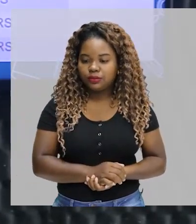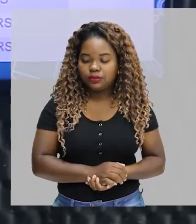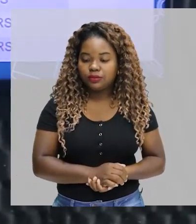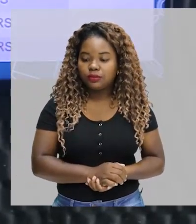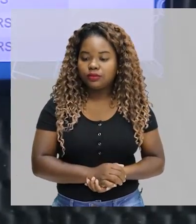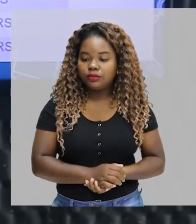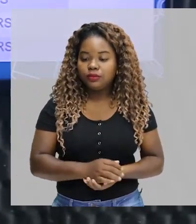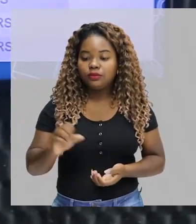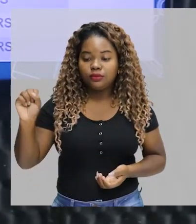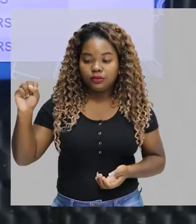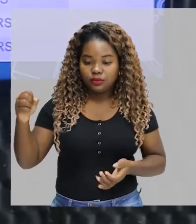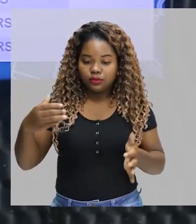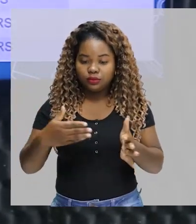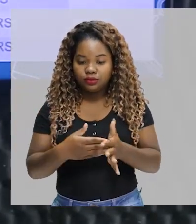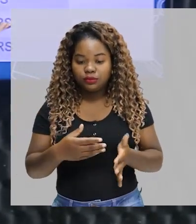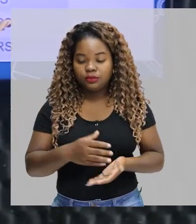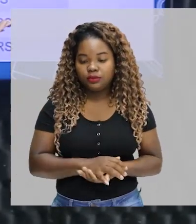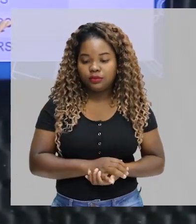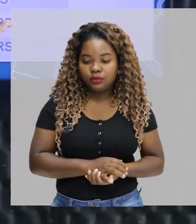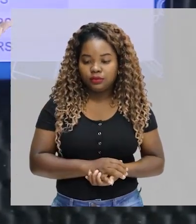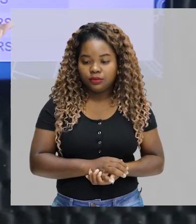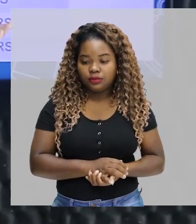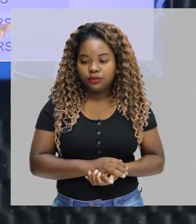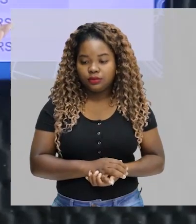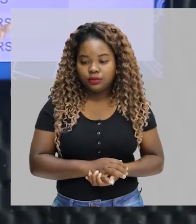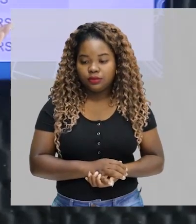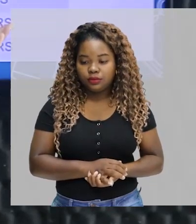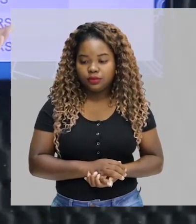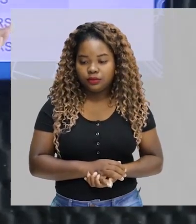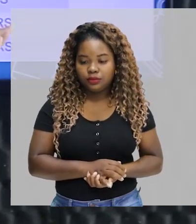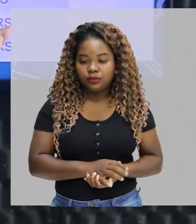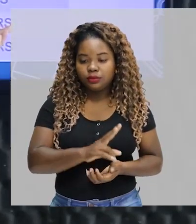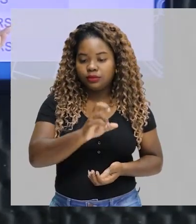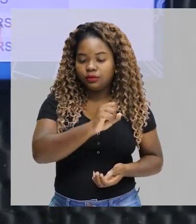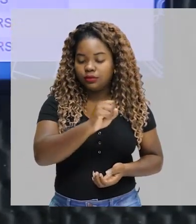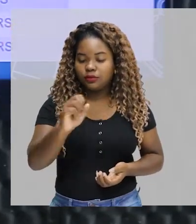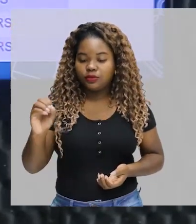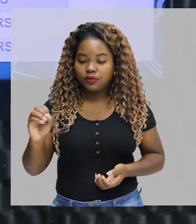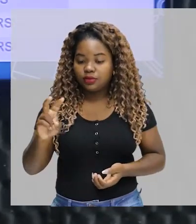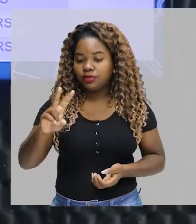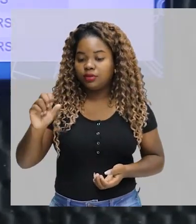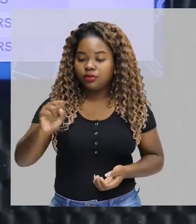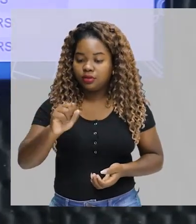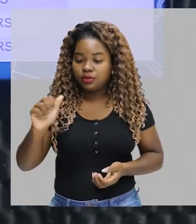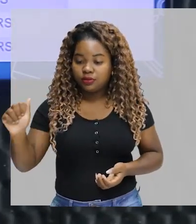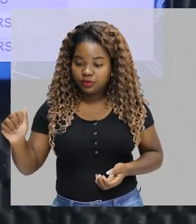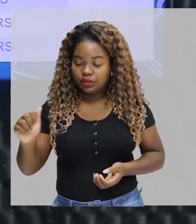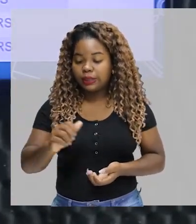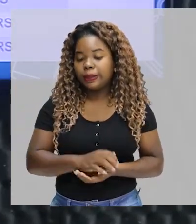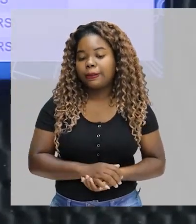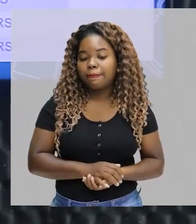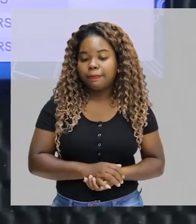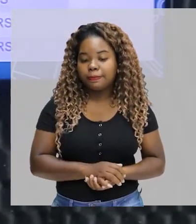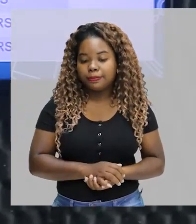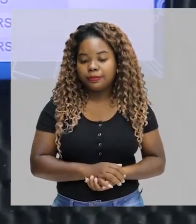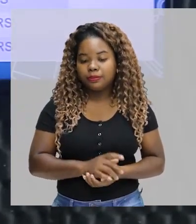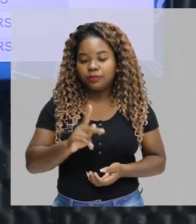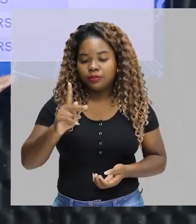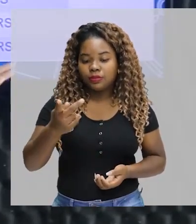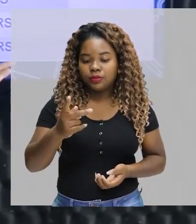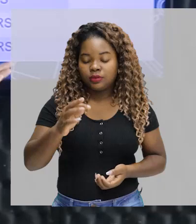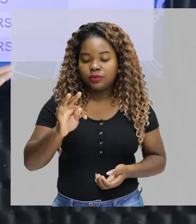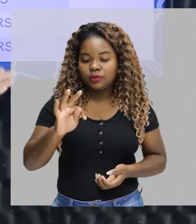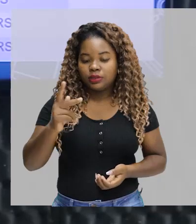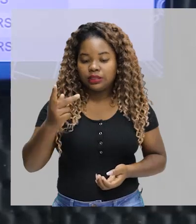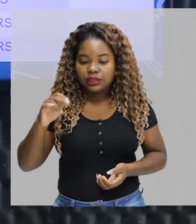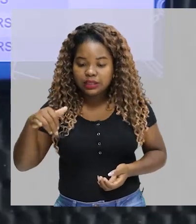com S no final. Your ou yours, vosso ou vossa, aquilo que pertence a vocês. E their